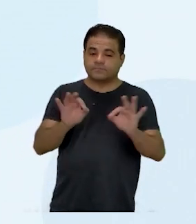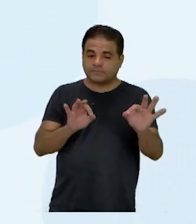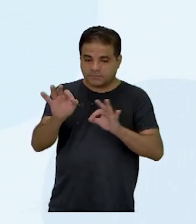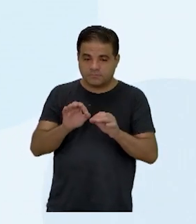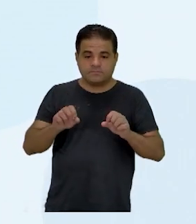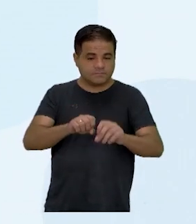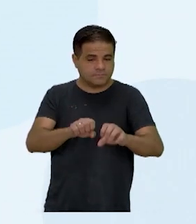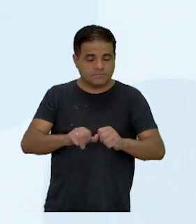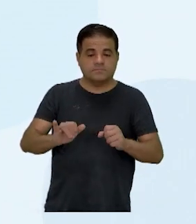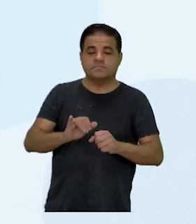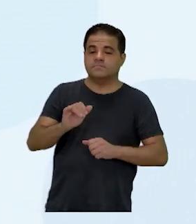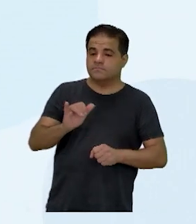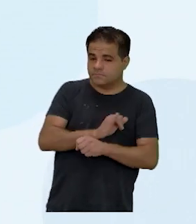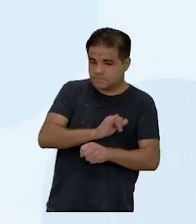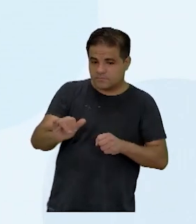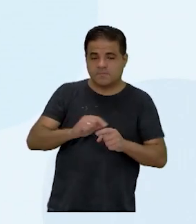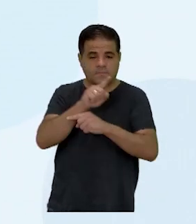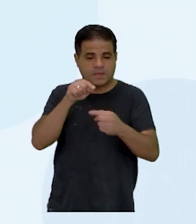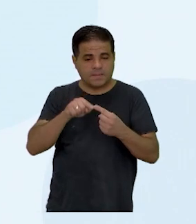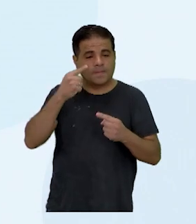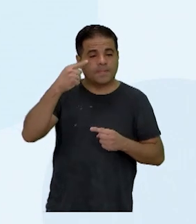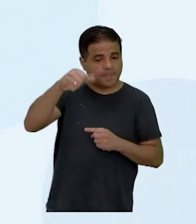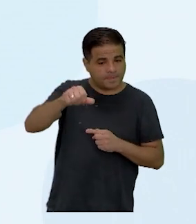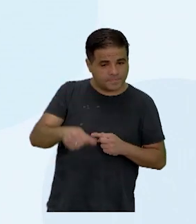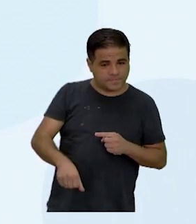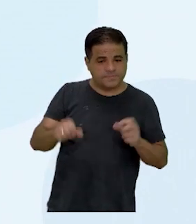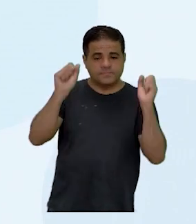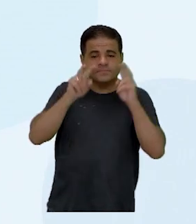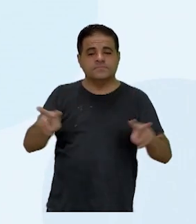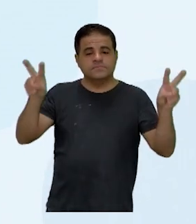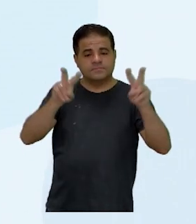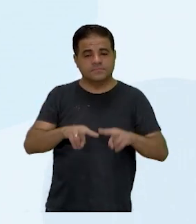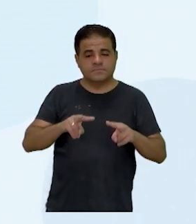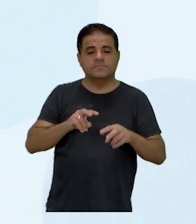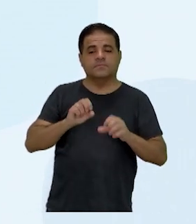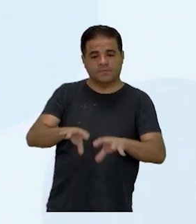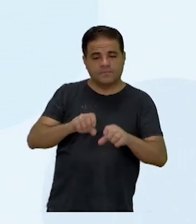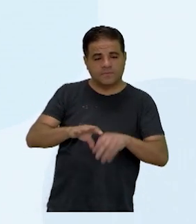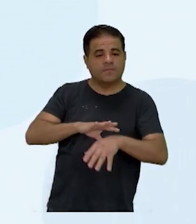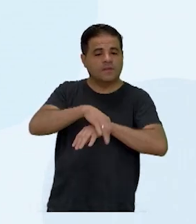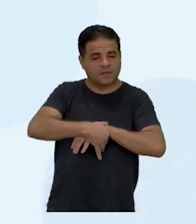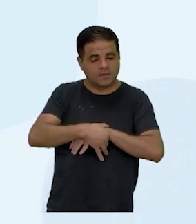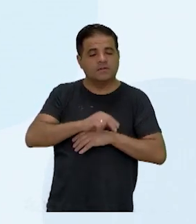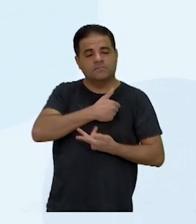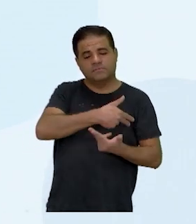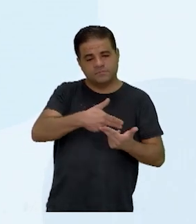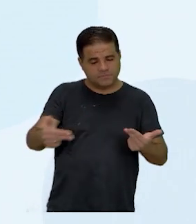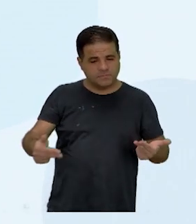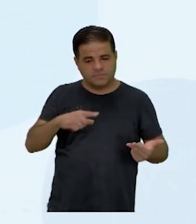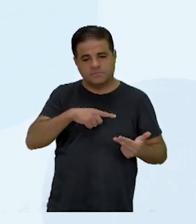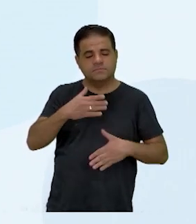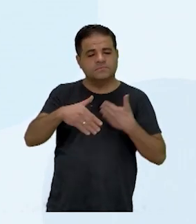conteúdos das disciplinas ou áreas de conhecimento em que atuamos, ou seja, a gente vai aí nos debruçar